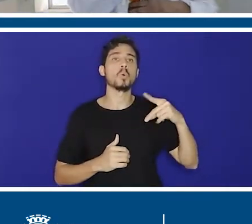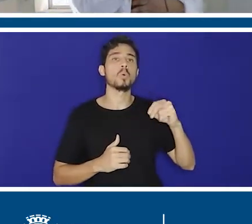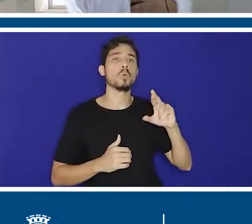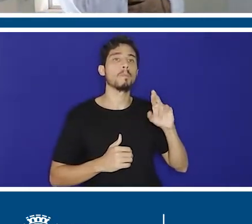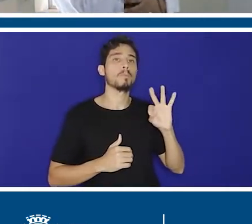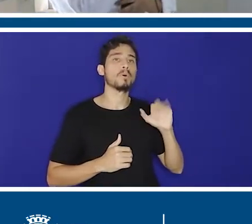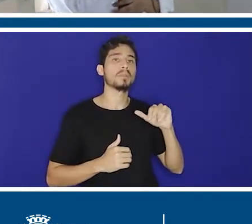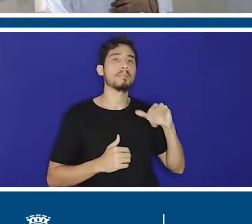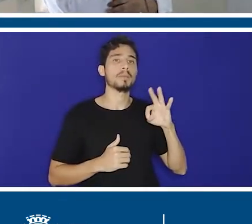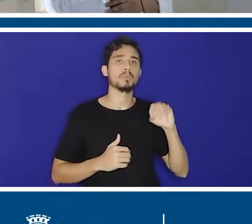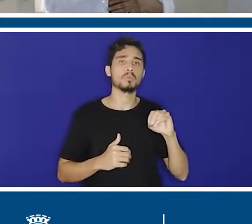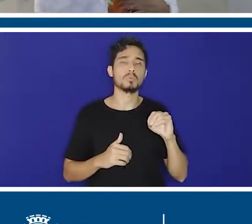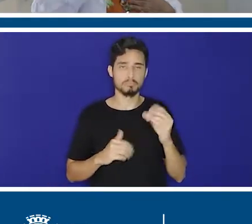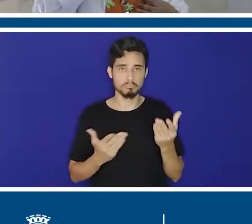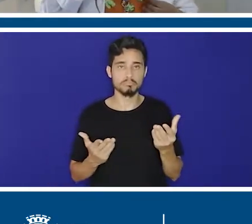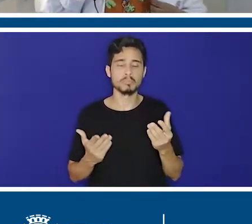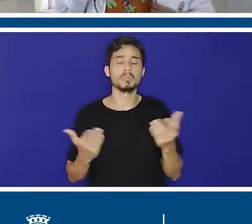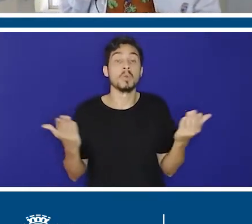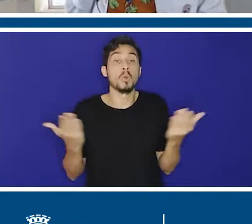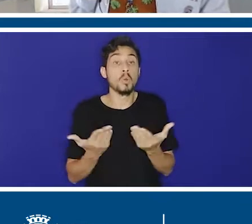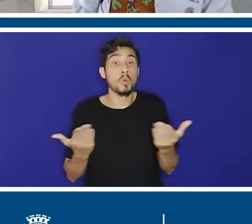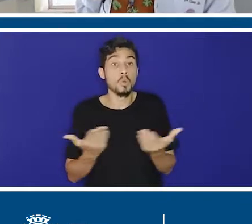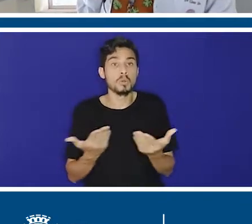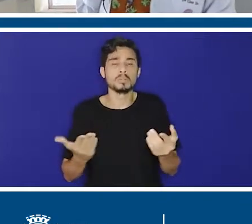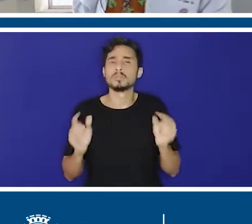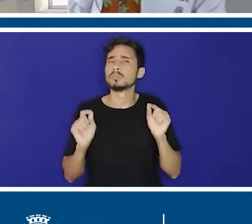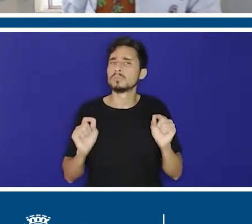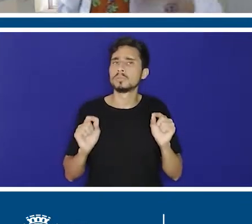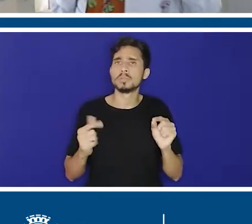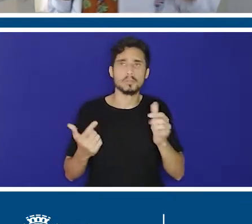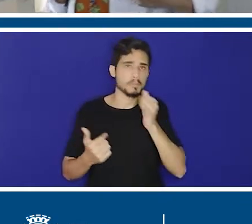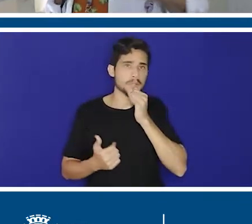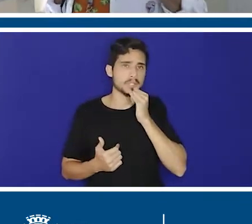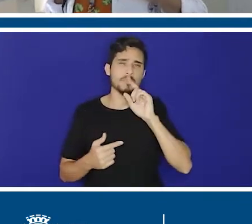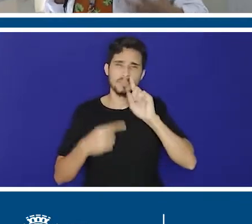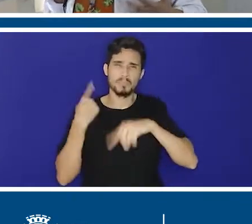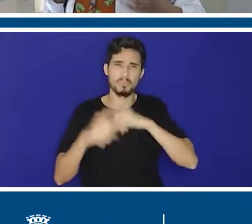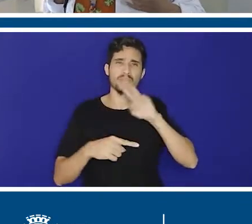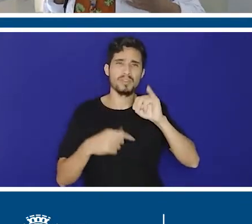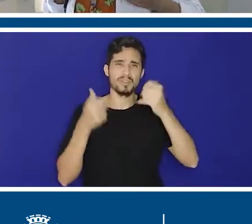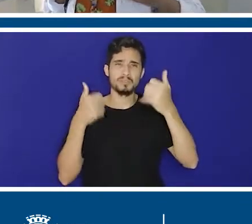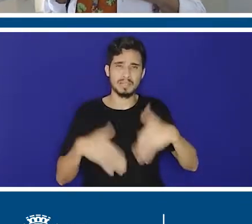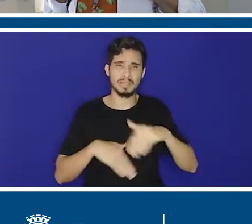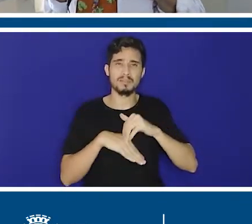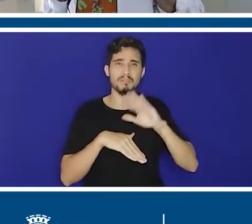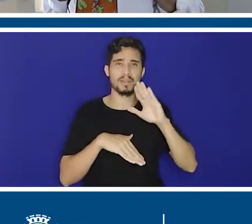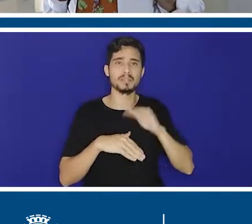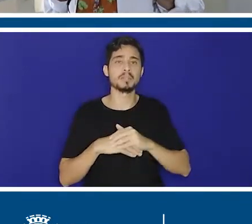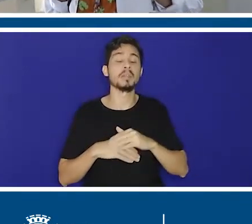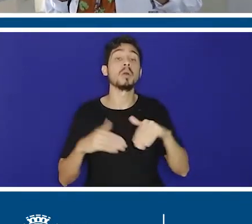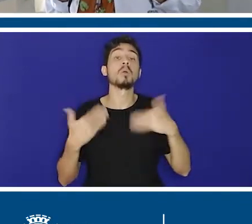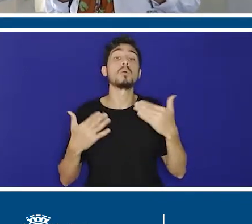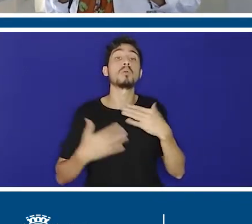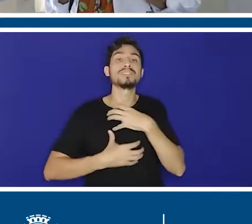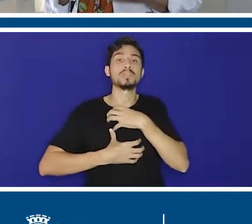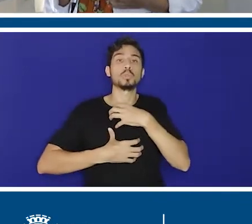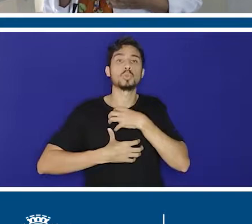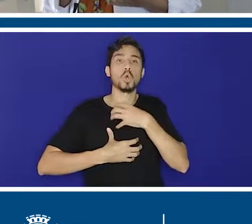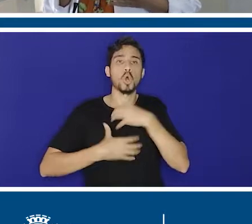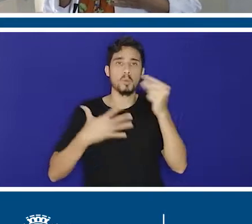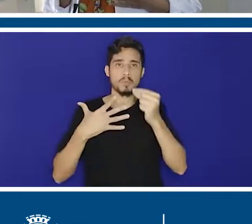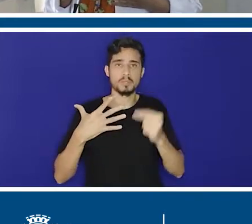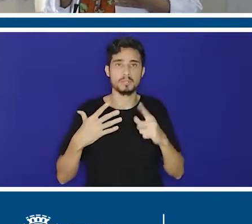importantes. O que a gente tem hoje, né? Depois a gente vai falar mais um pouquinho. Quais são os